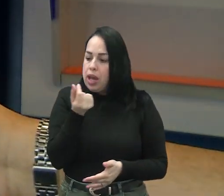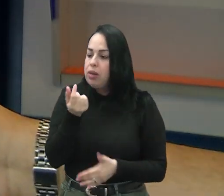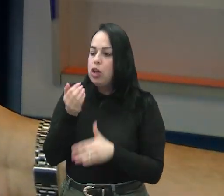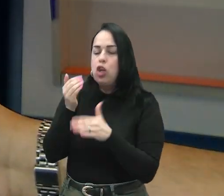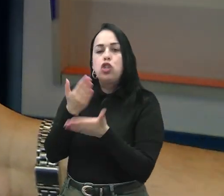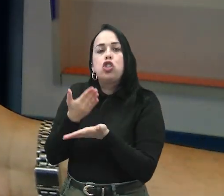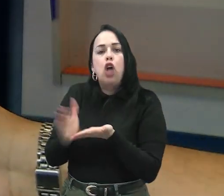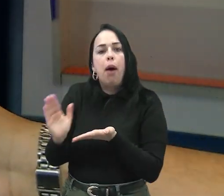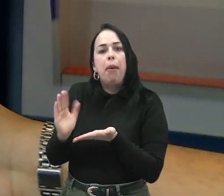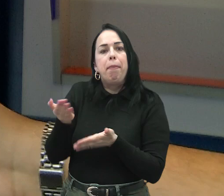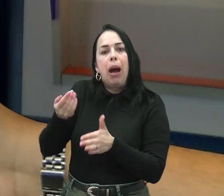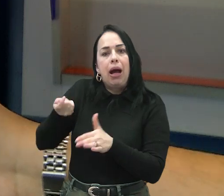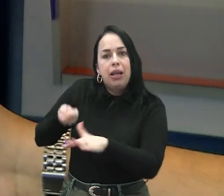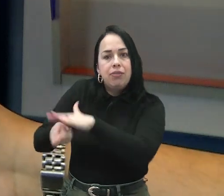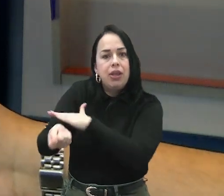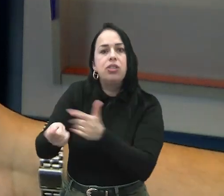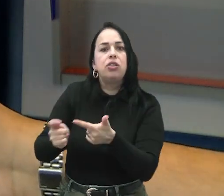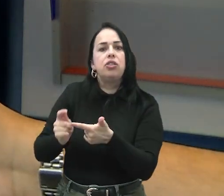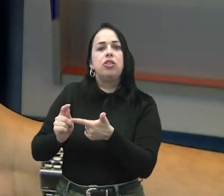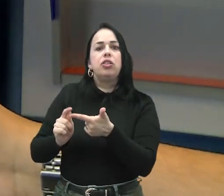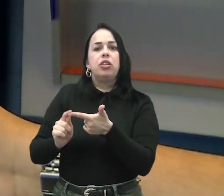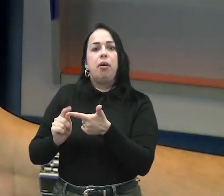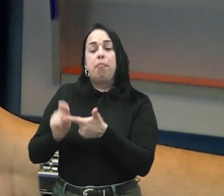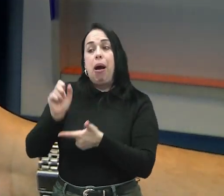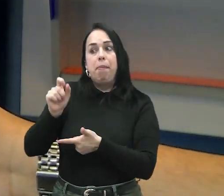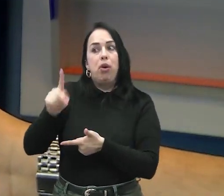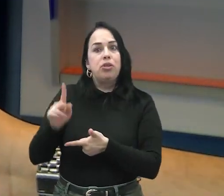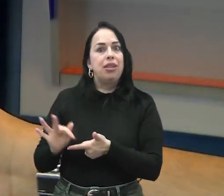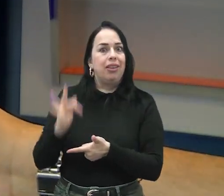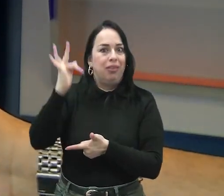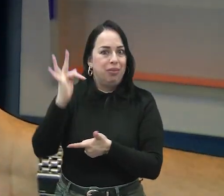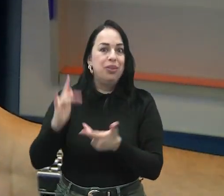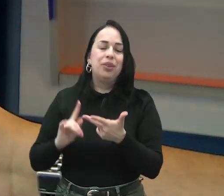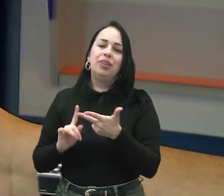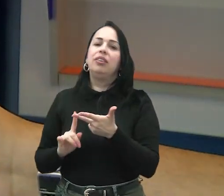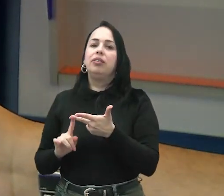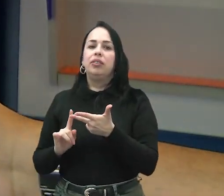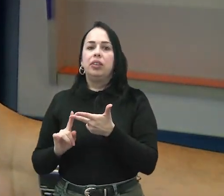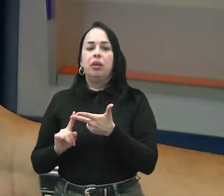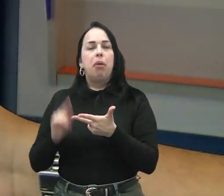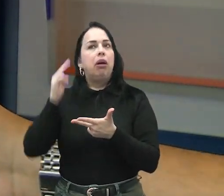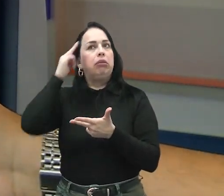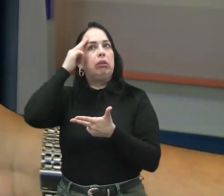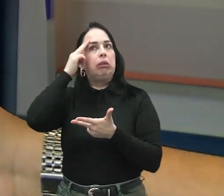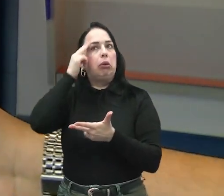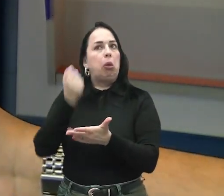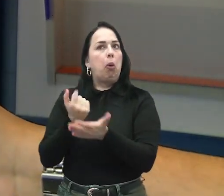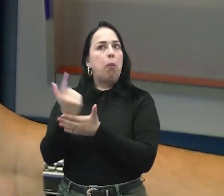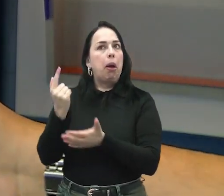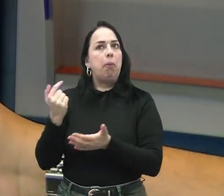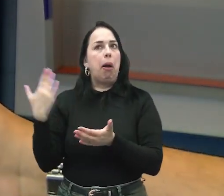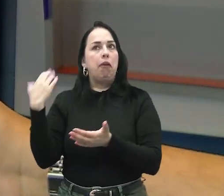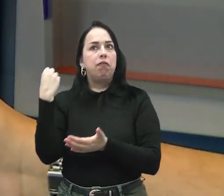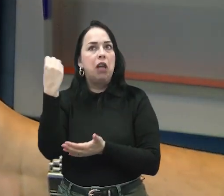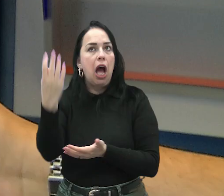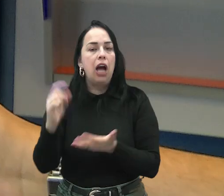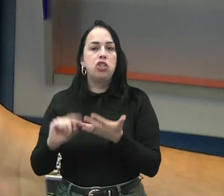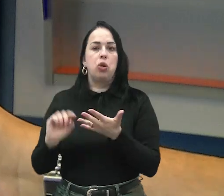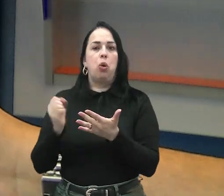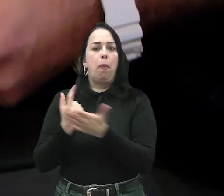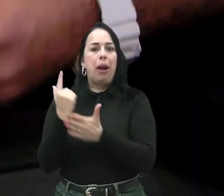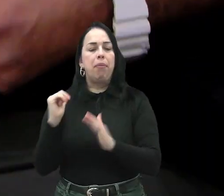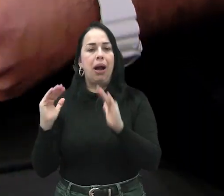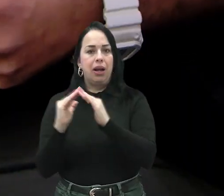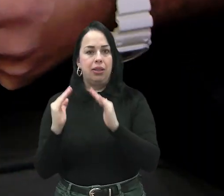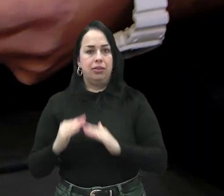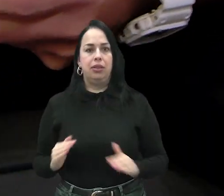aquele dinheiro para investimentos, dinheiro para aposentadoria, dinheiro para um sonho, uma viagem, uma